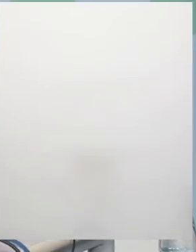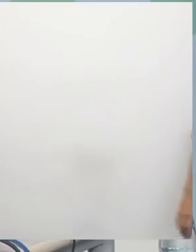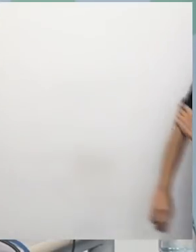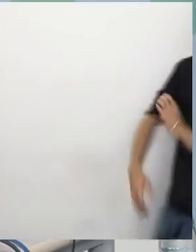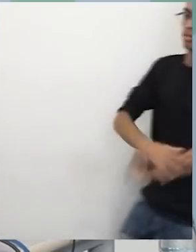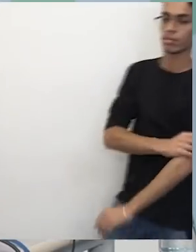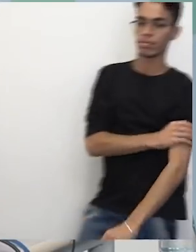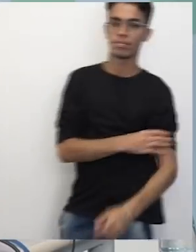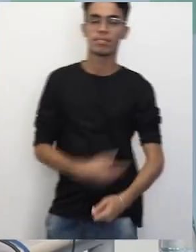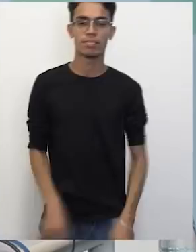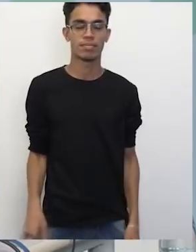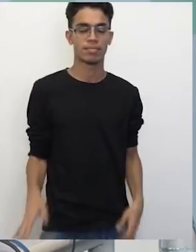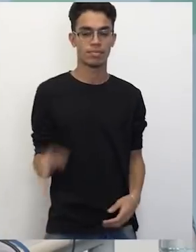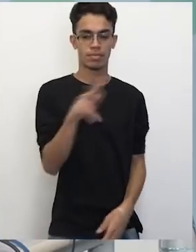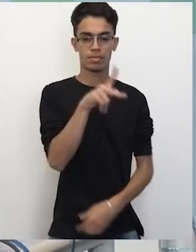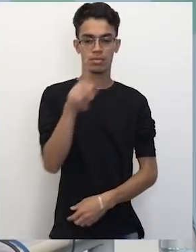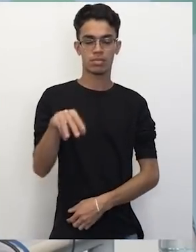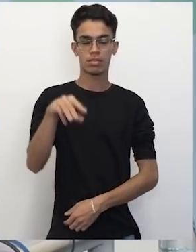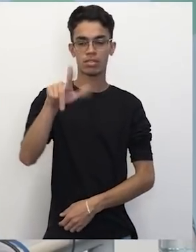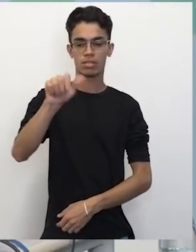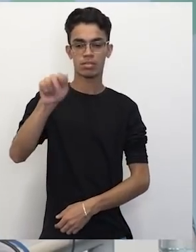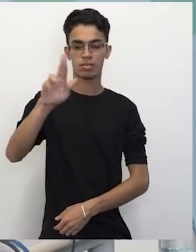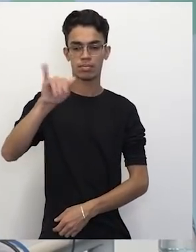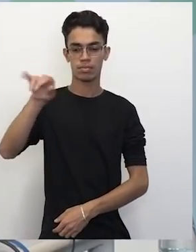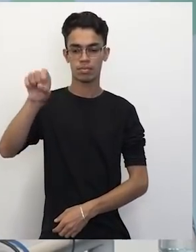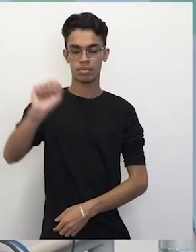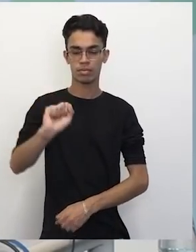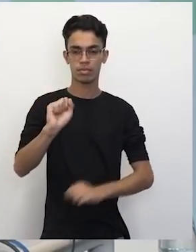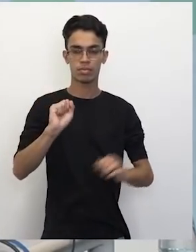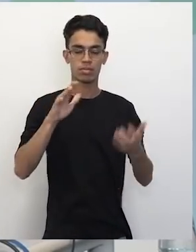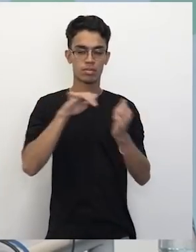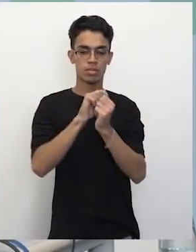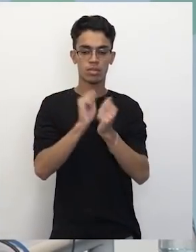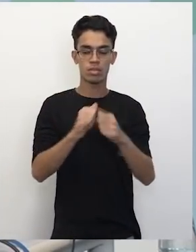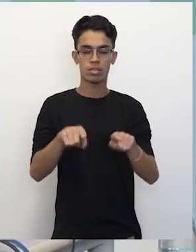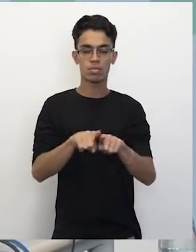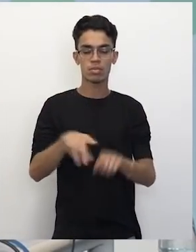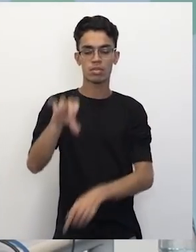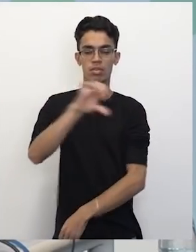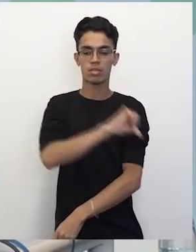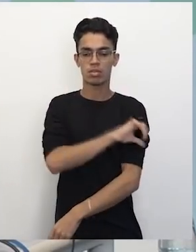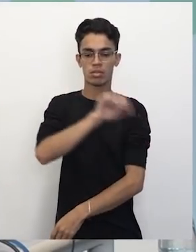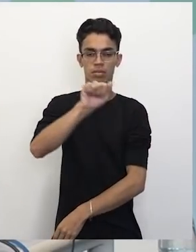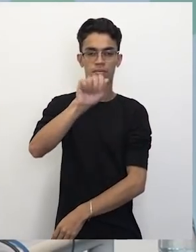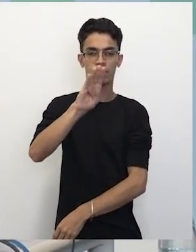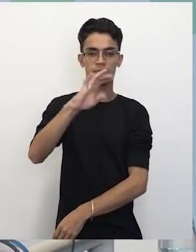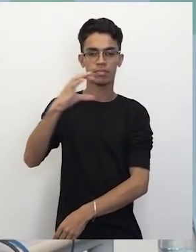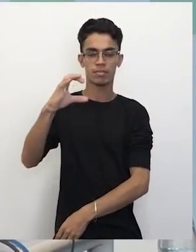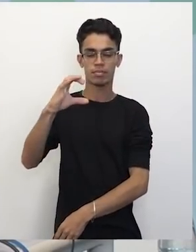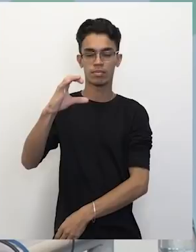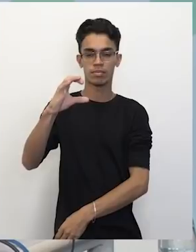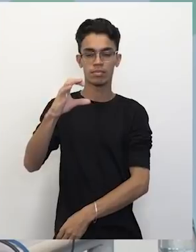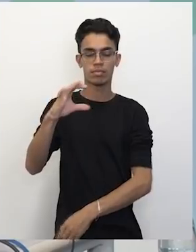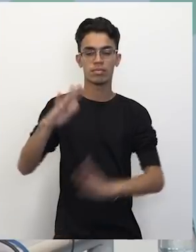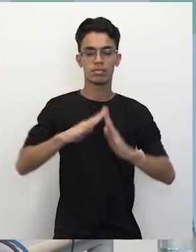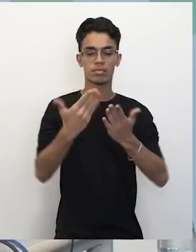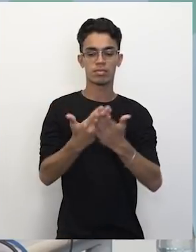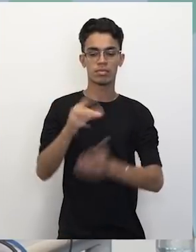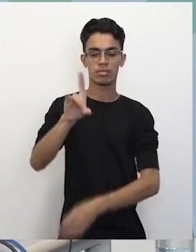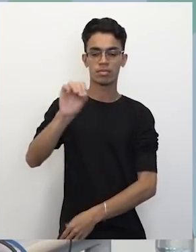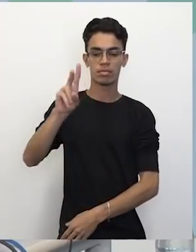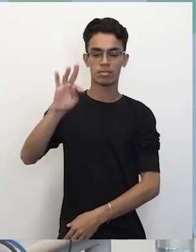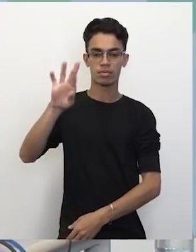encerrar, Viviane, professora Kislane, tá com o pessoal lá do nono A, nono B, nono C, lá da Escola Estadual Dr.